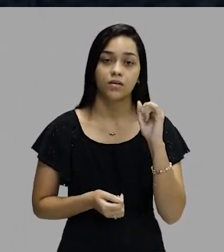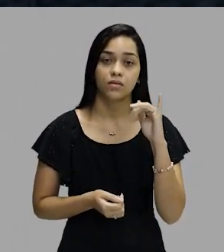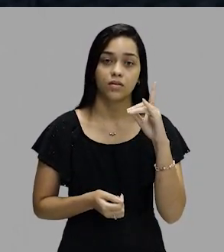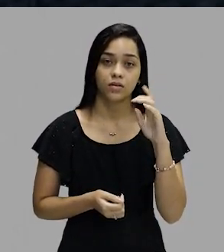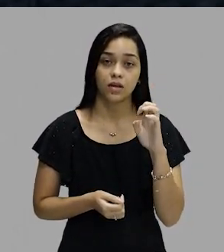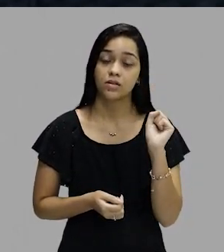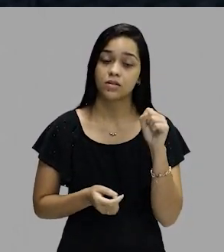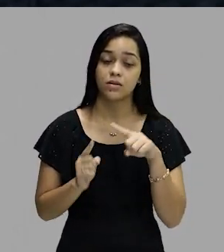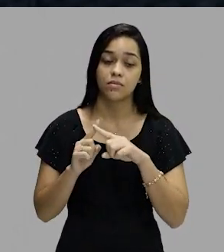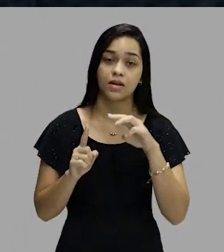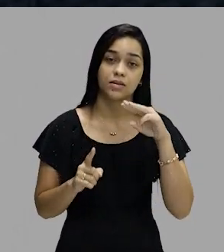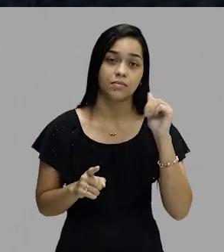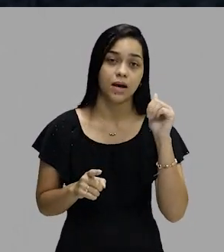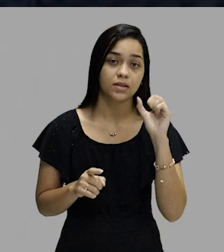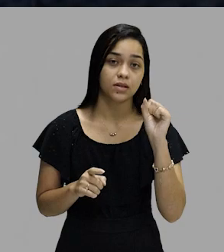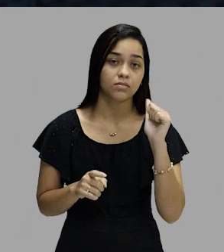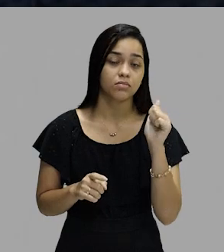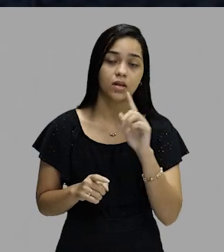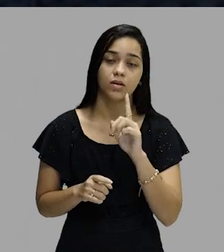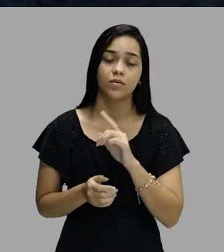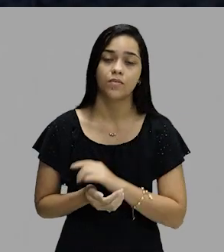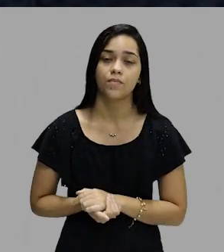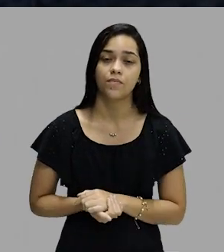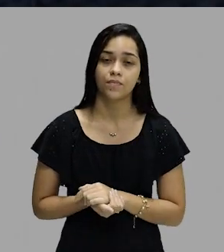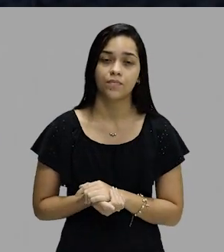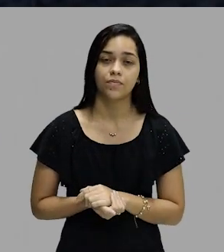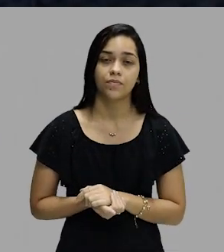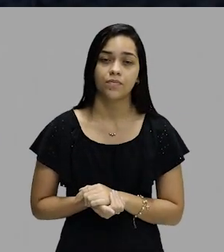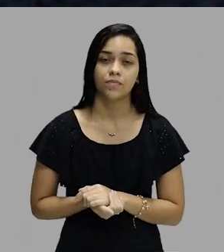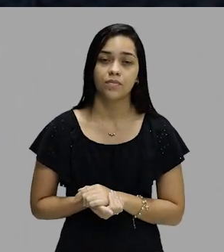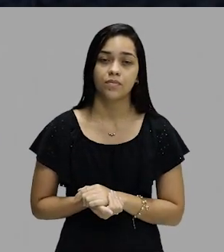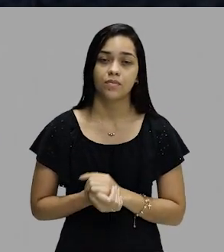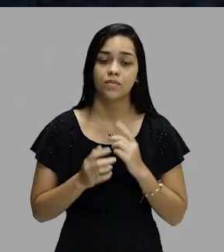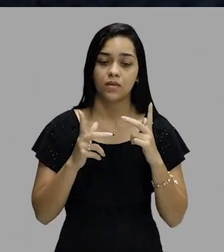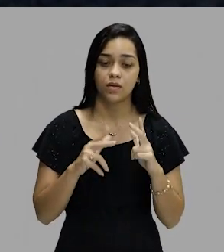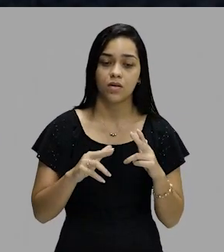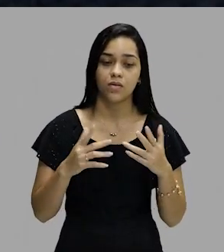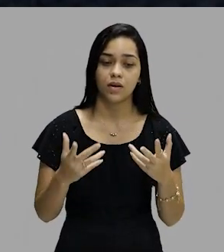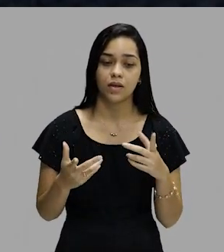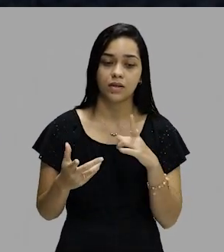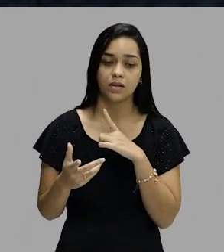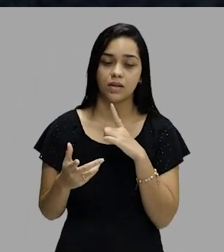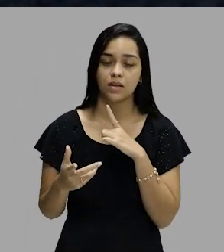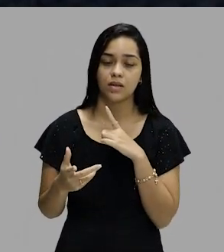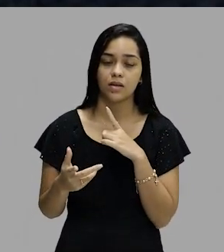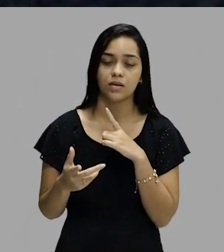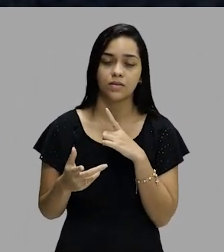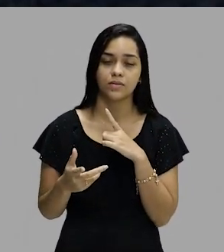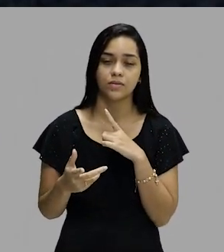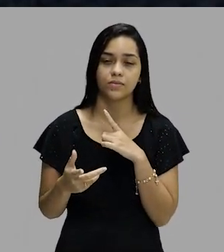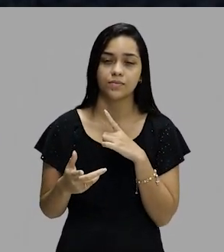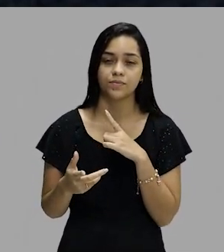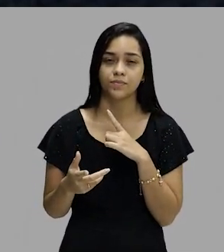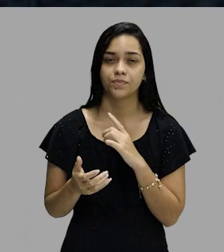não. Ok? É como, é como se pegasse, por exemplo,